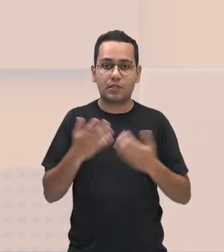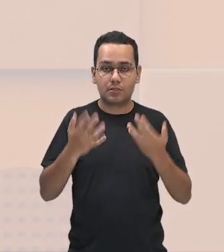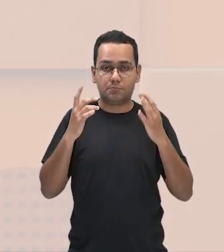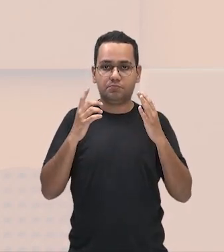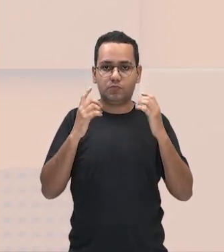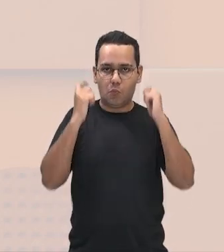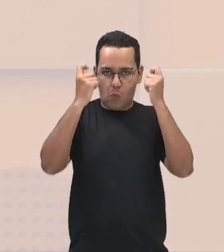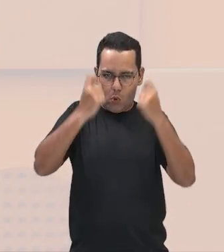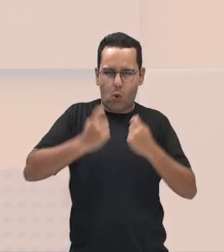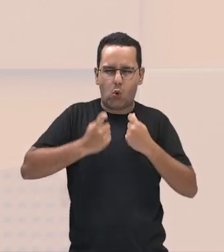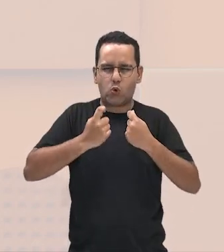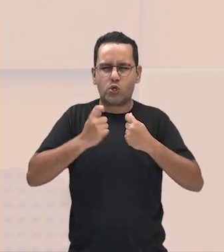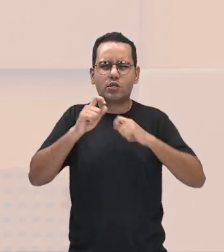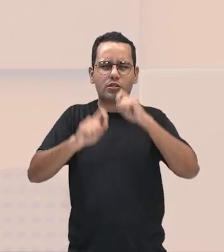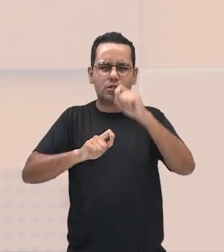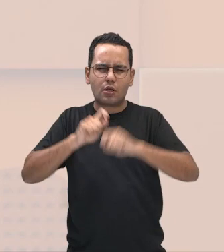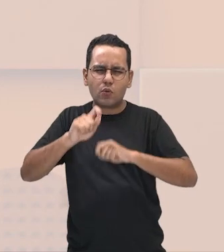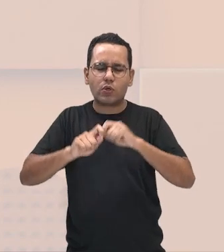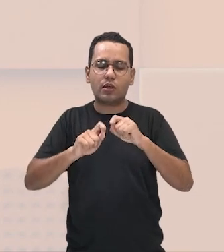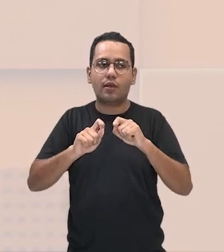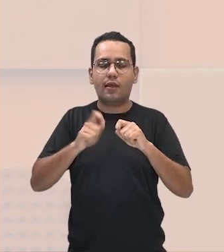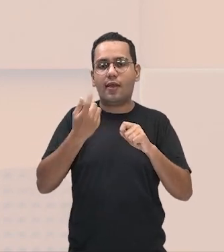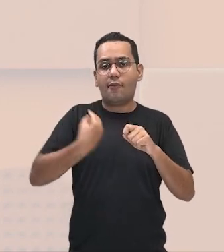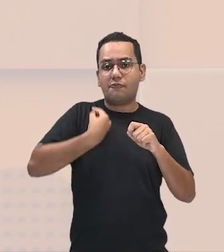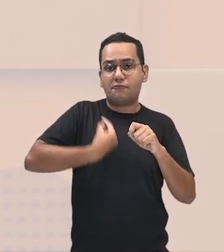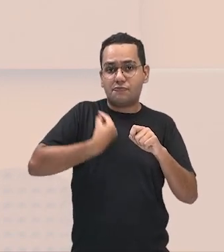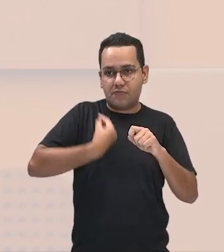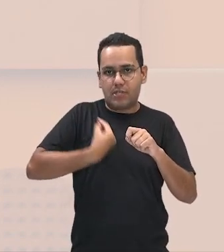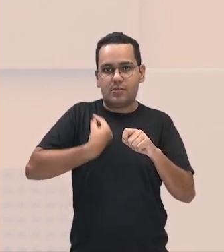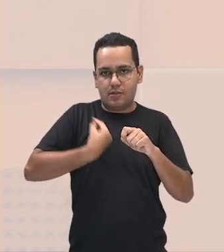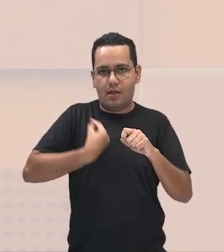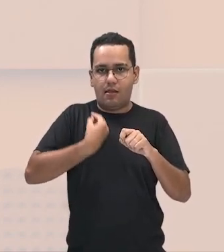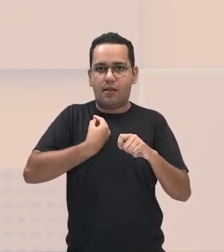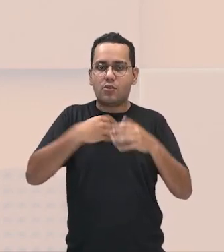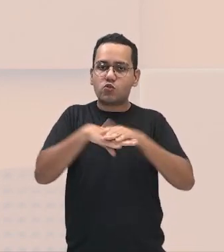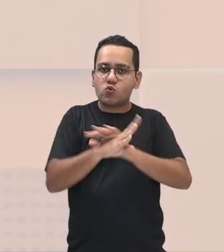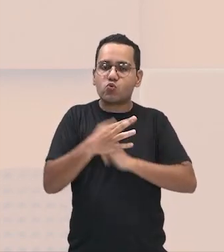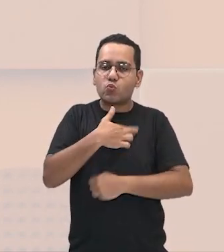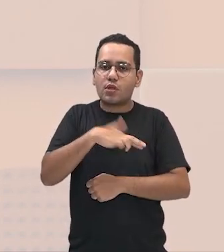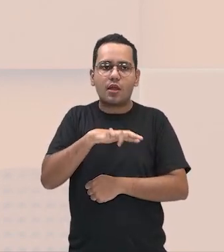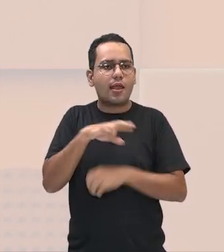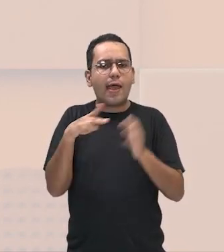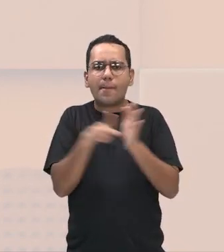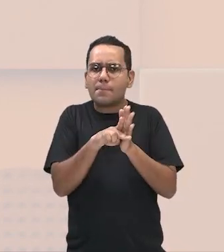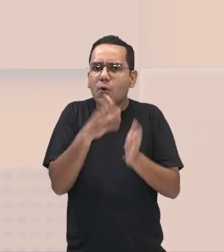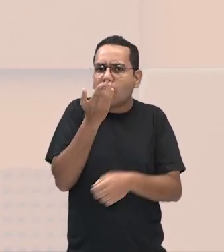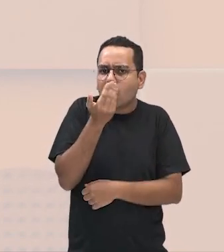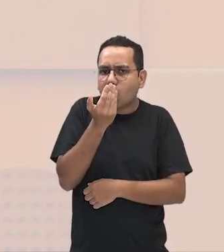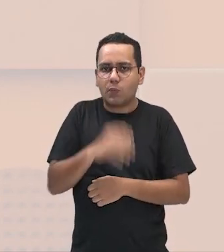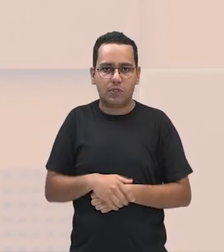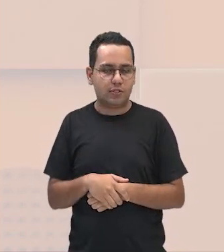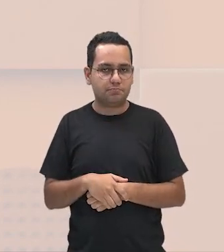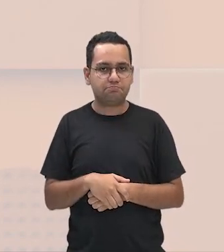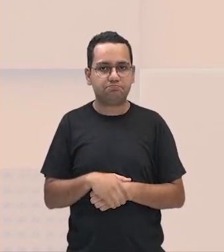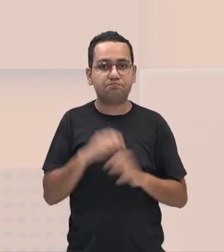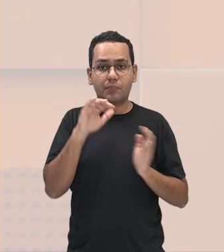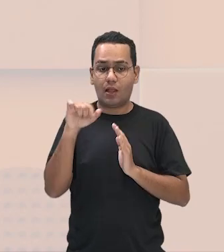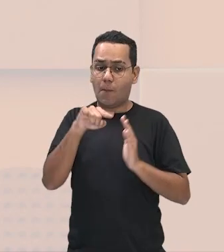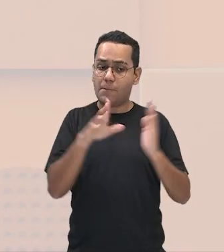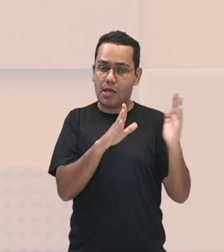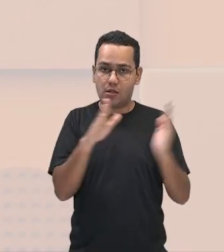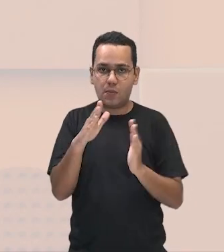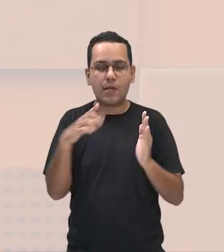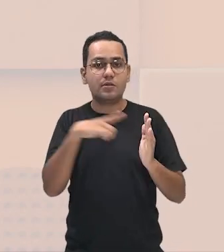a autossubsistência. Geralmente, um monastério, eles faziam o quê? Eles cultivavam pequenos animais, faziam